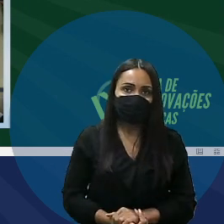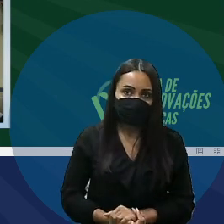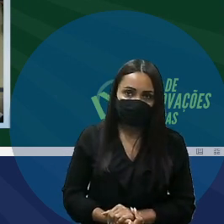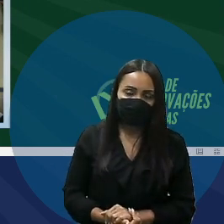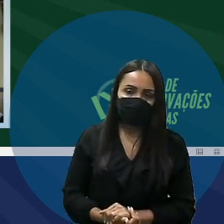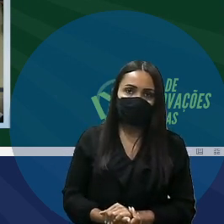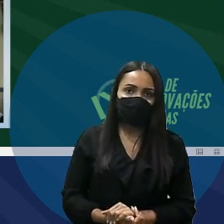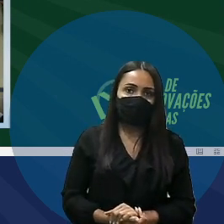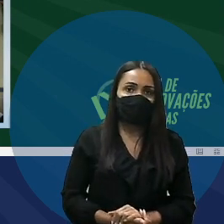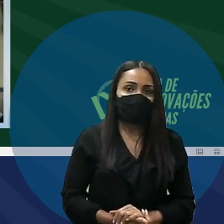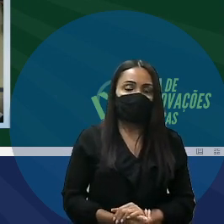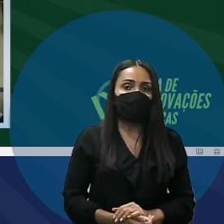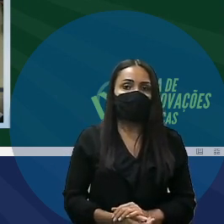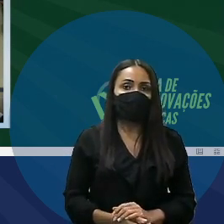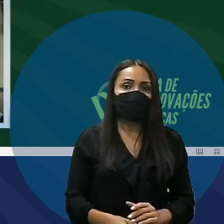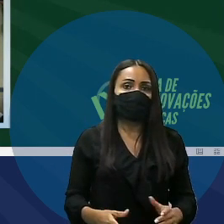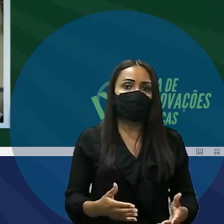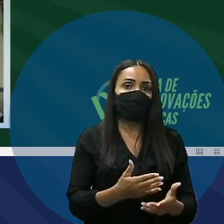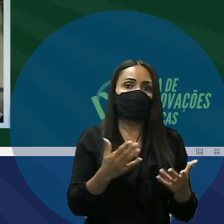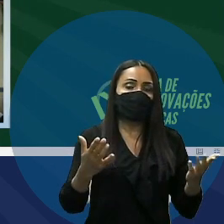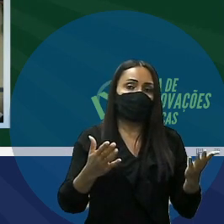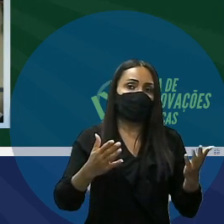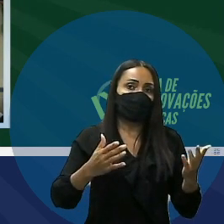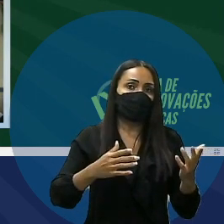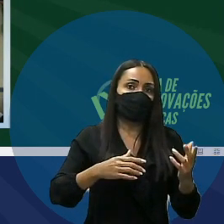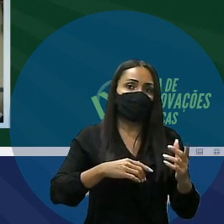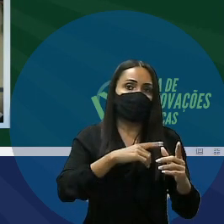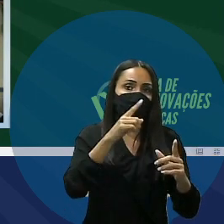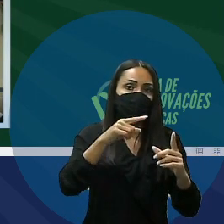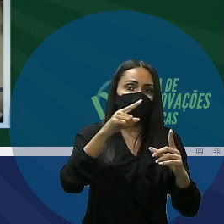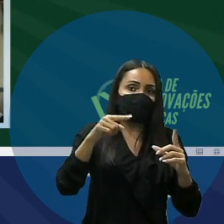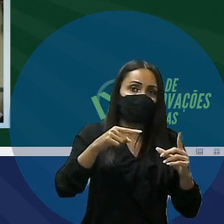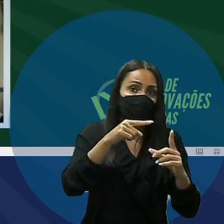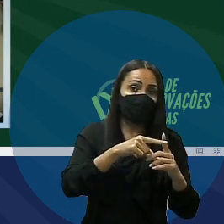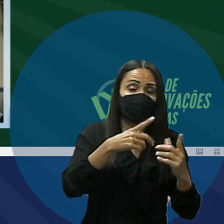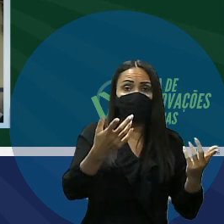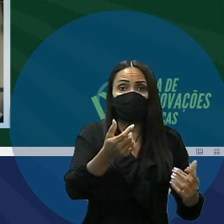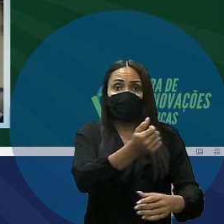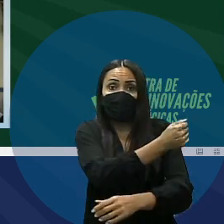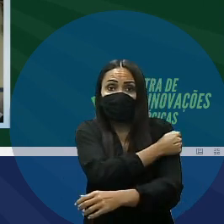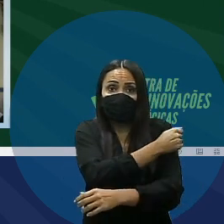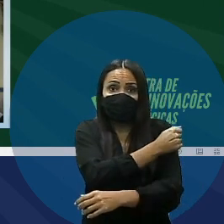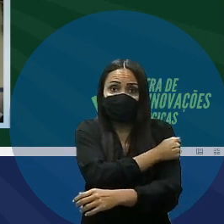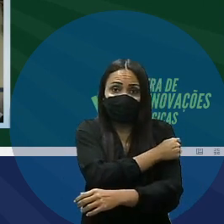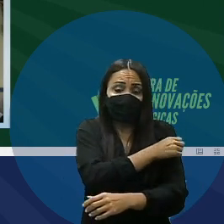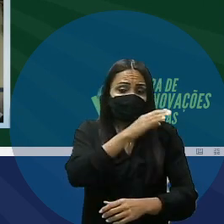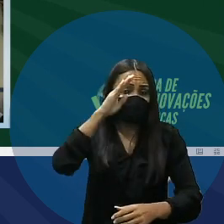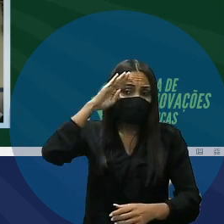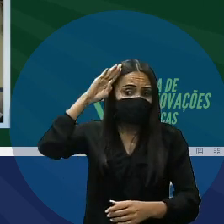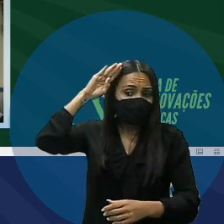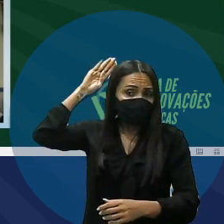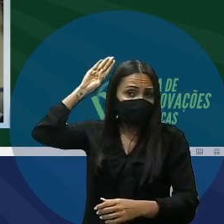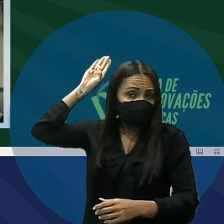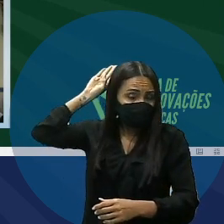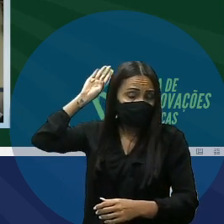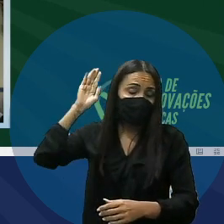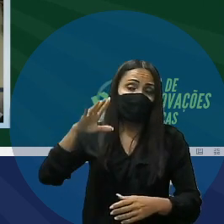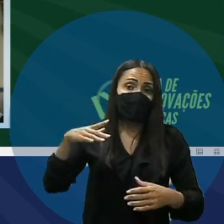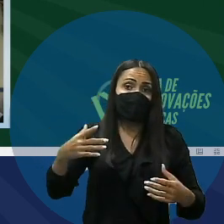o âmbito meramente estudantil, da área acadêmica. A gente tem estudantes mais